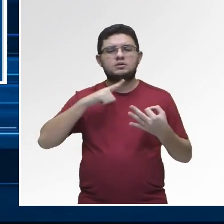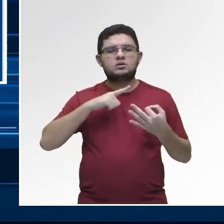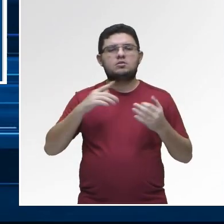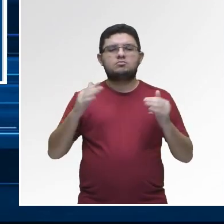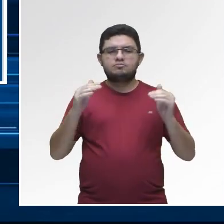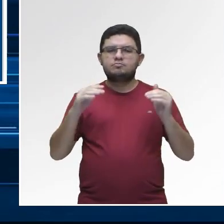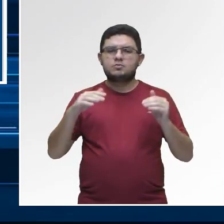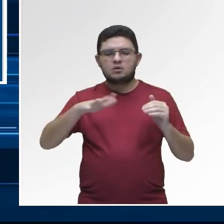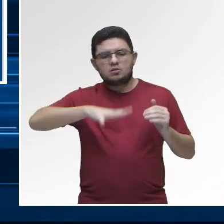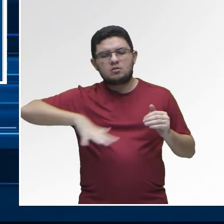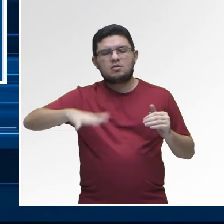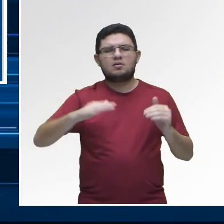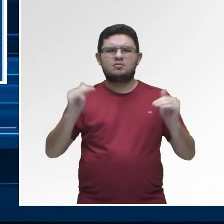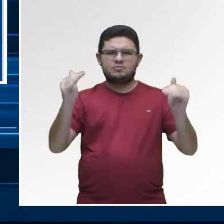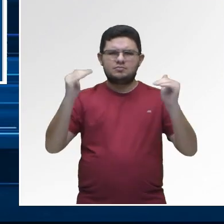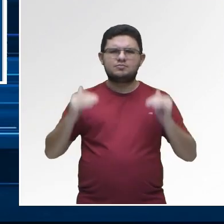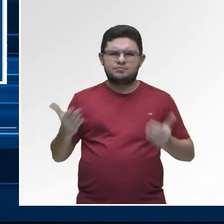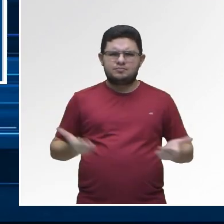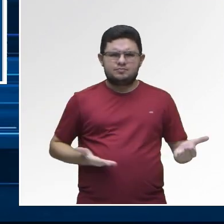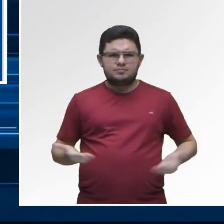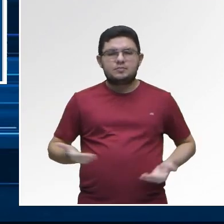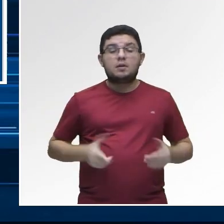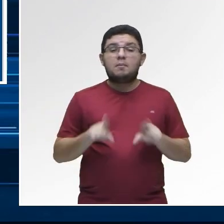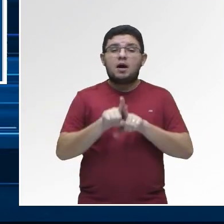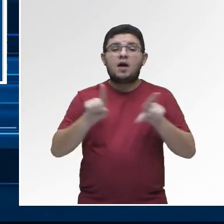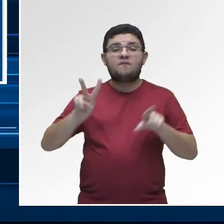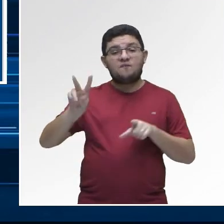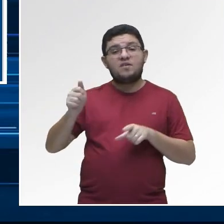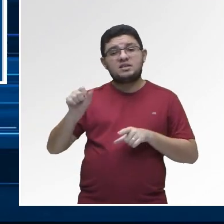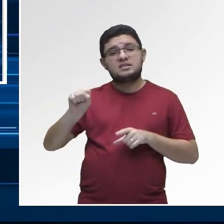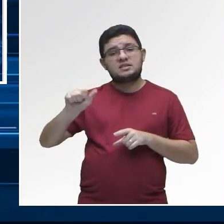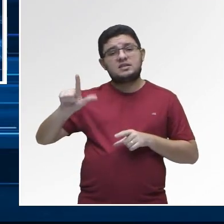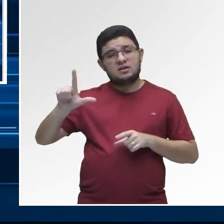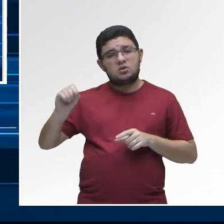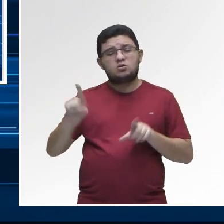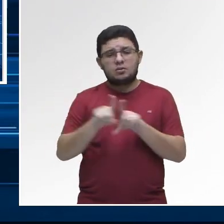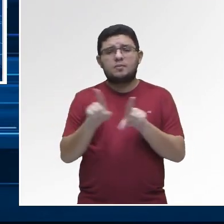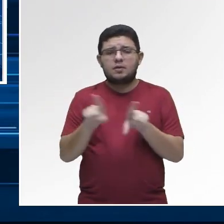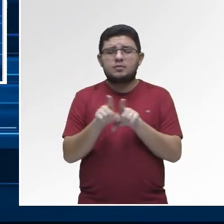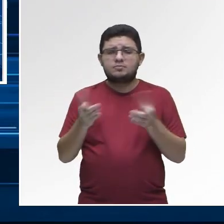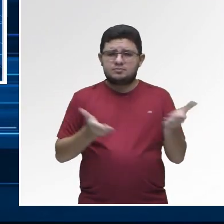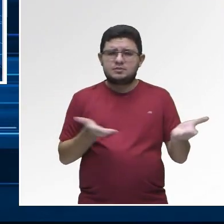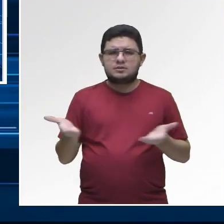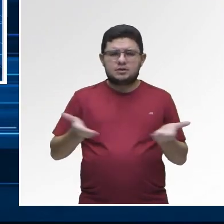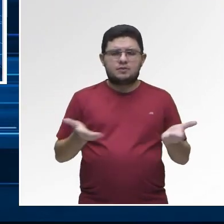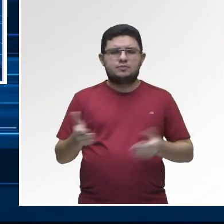para ele no campo, mas ele também era um servo do senhor feudal, certo?